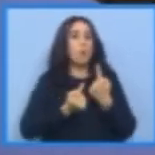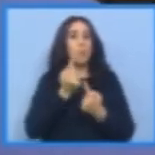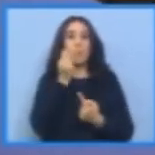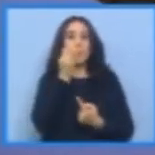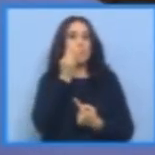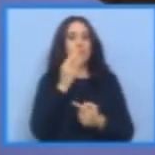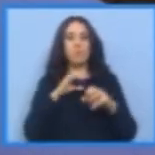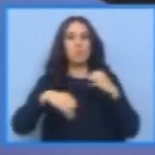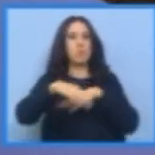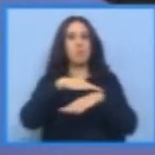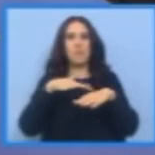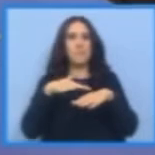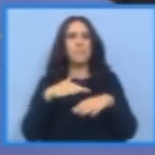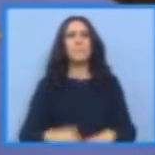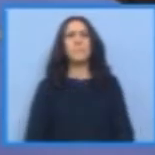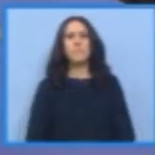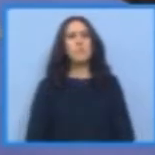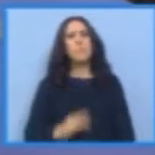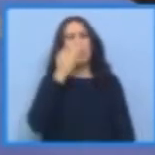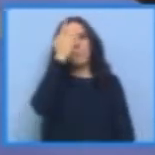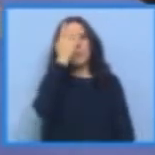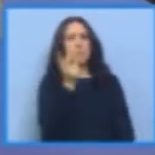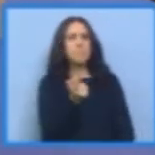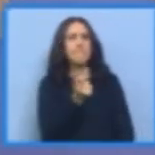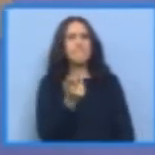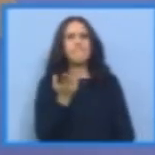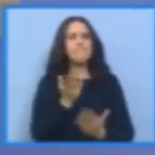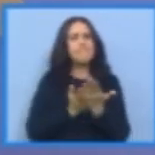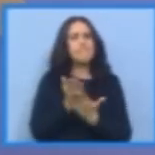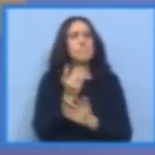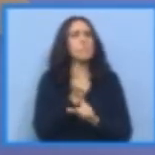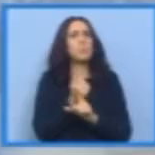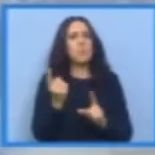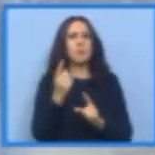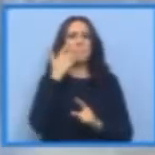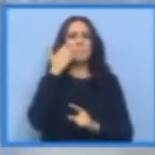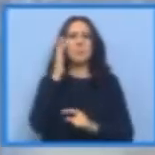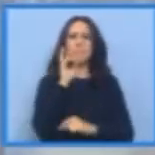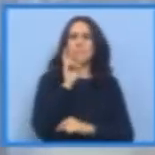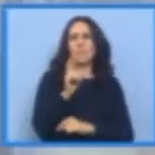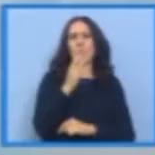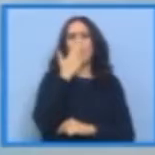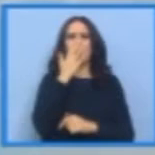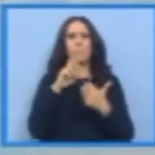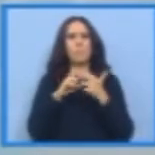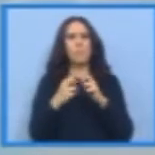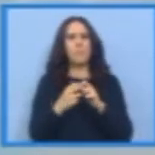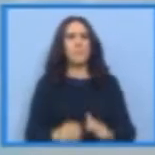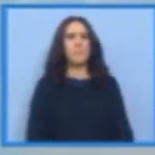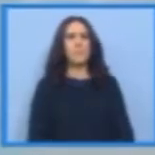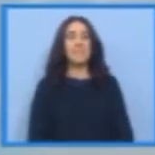parte da nossa sociedade. E, na vossa opinião, porquê é que persistem essas tendências também de olhar para as migrações como um problema? Porque